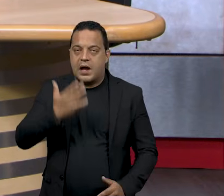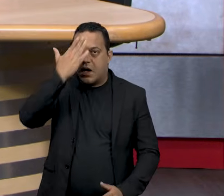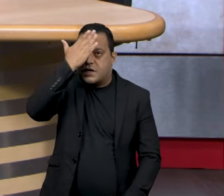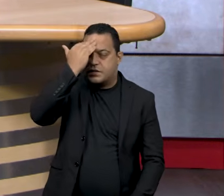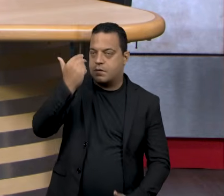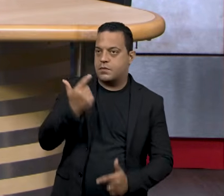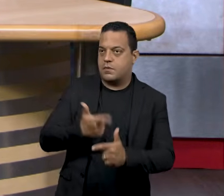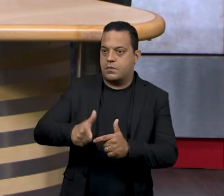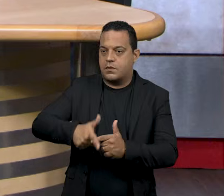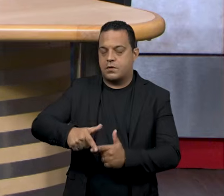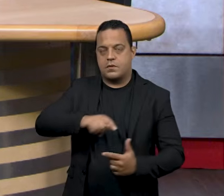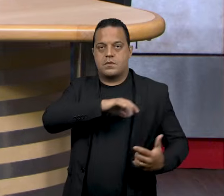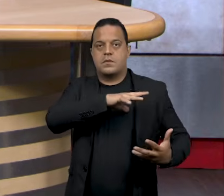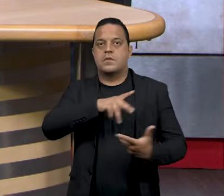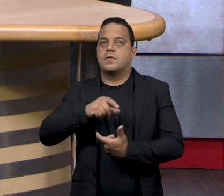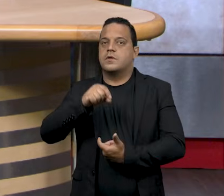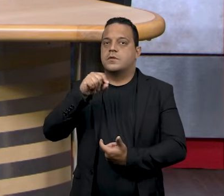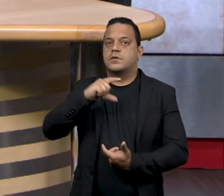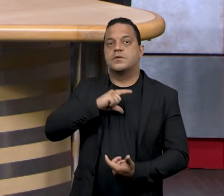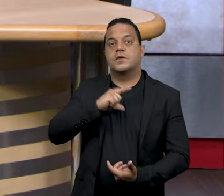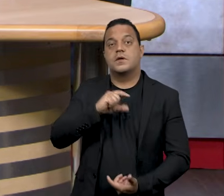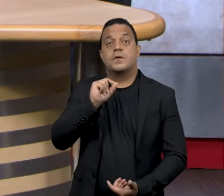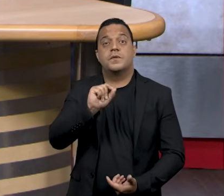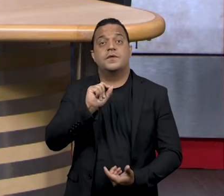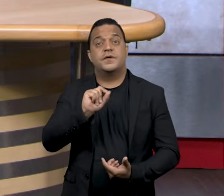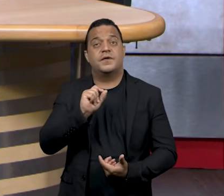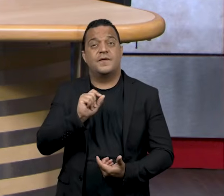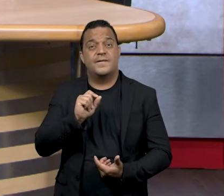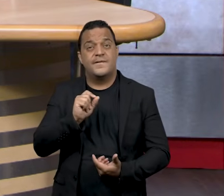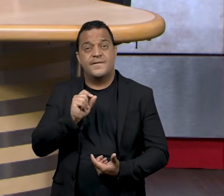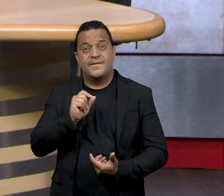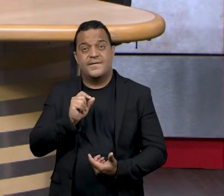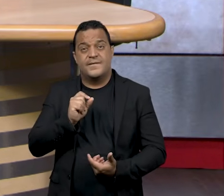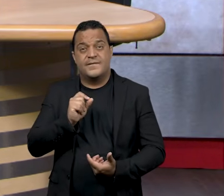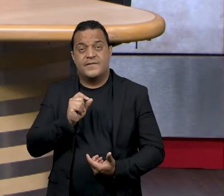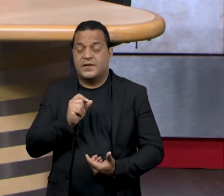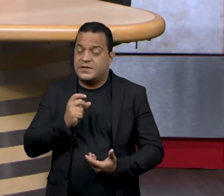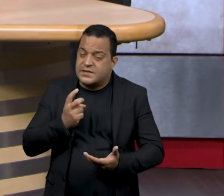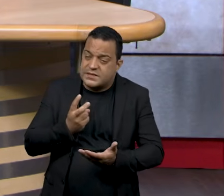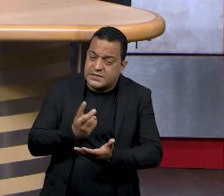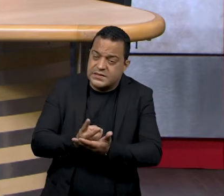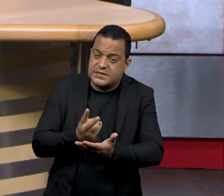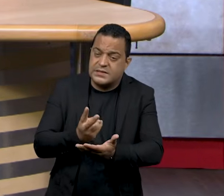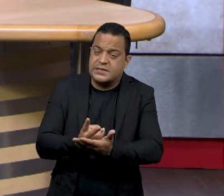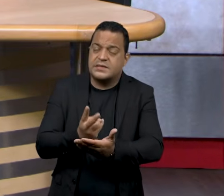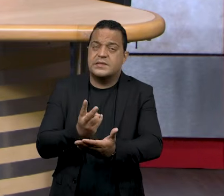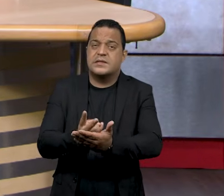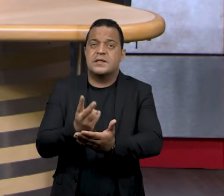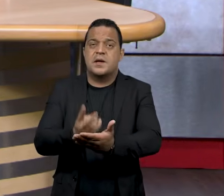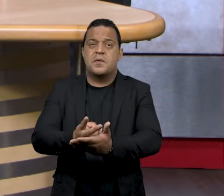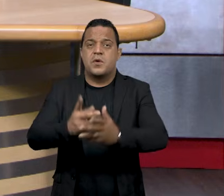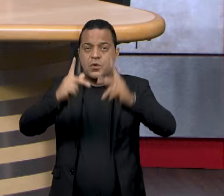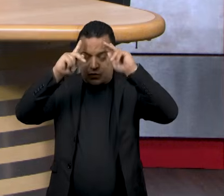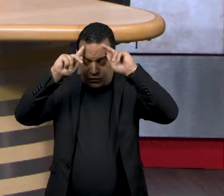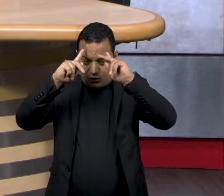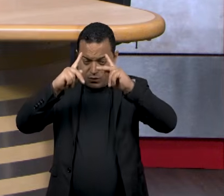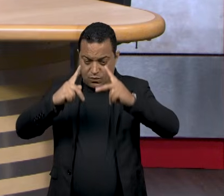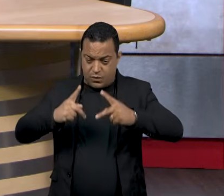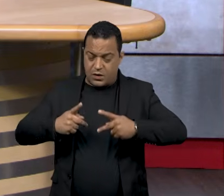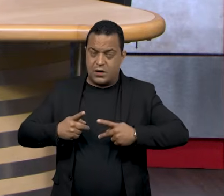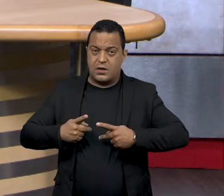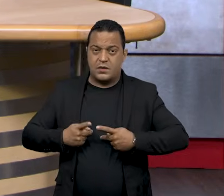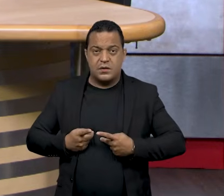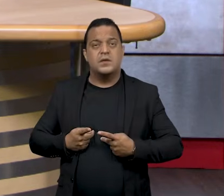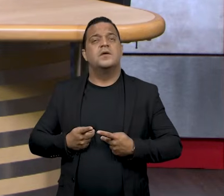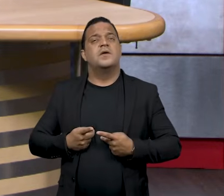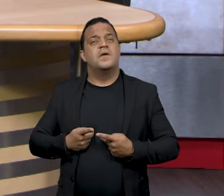de hoje, especialmente, mas que eles acontecem a vida toda. Desde que o ser humano foi